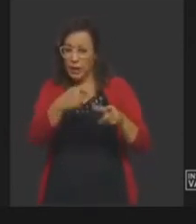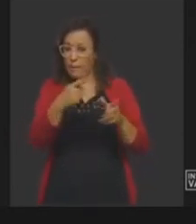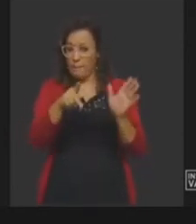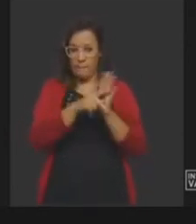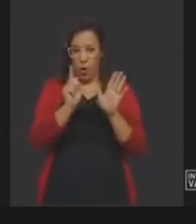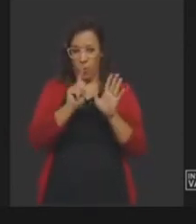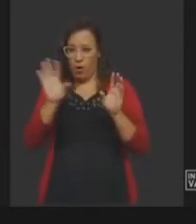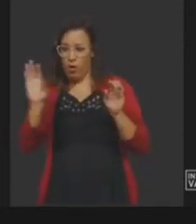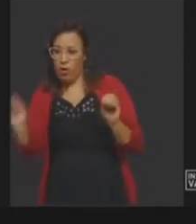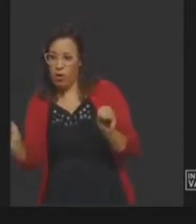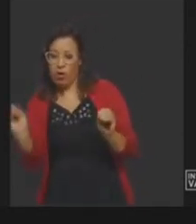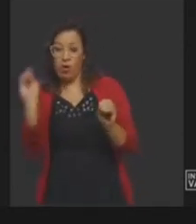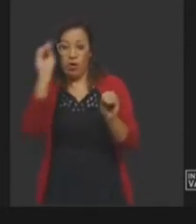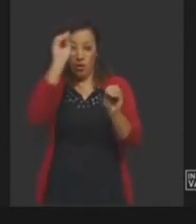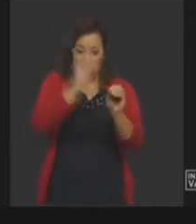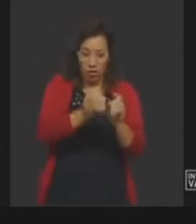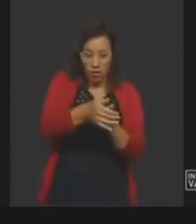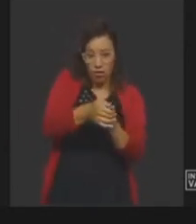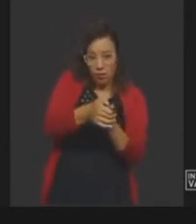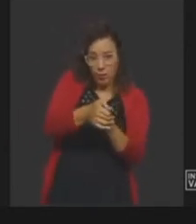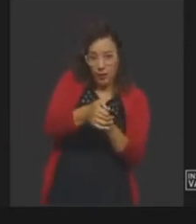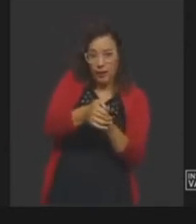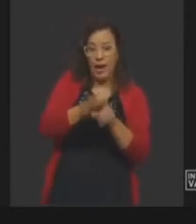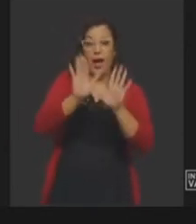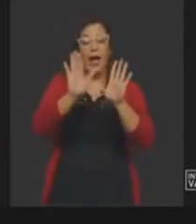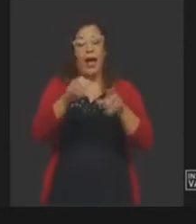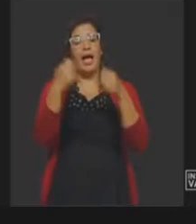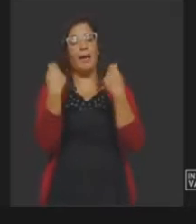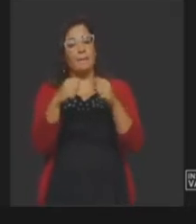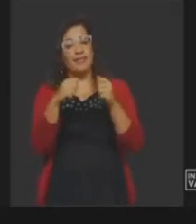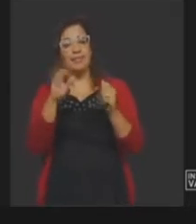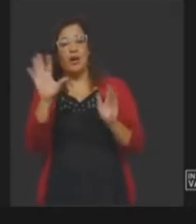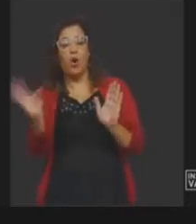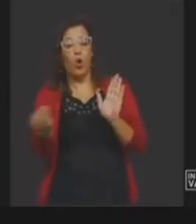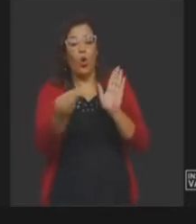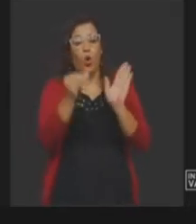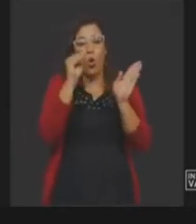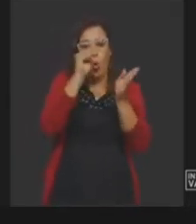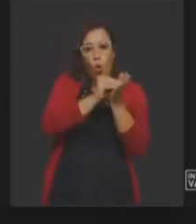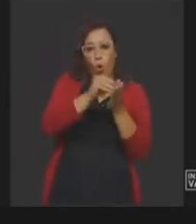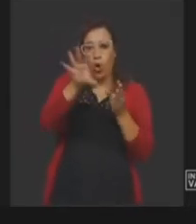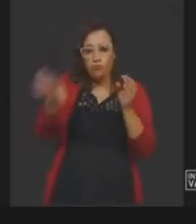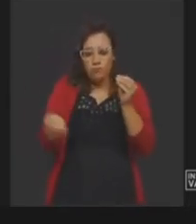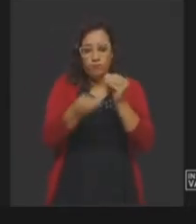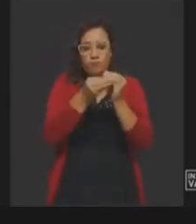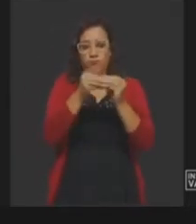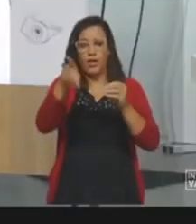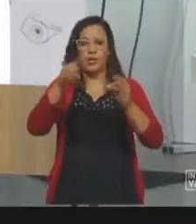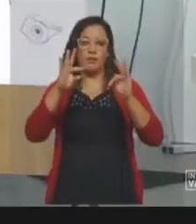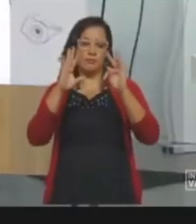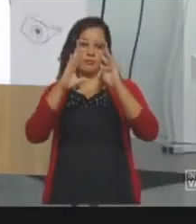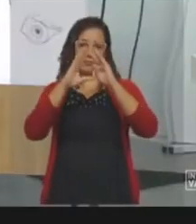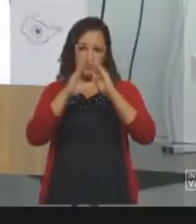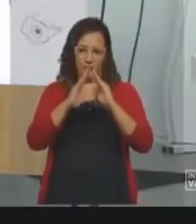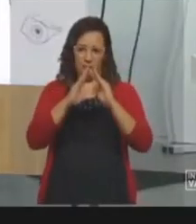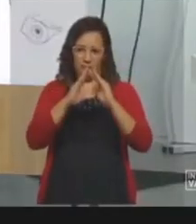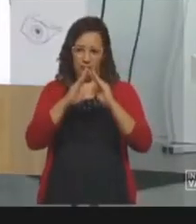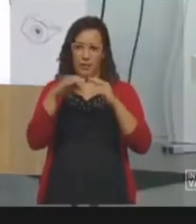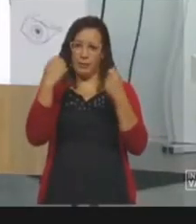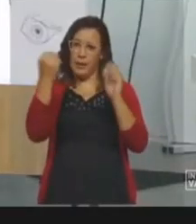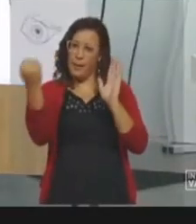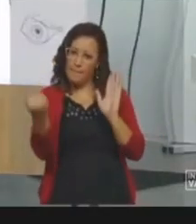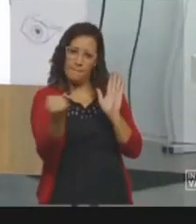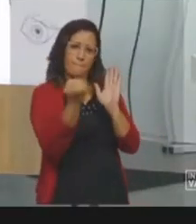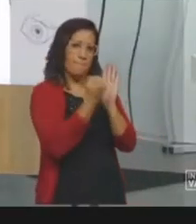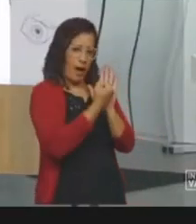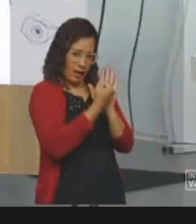ele, normalmente tinha que se colocar essa tarjazinha aqui, esse T de transgênico aí, naquele produto.